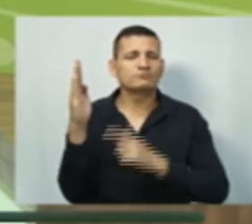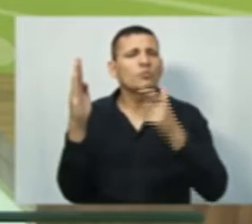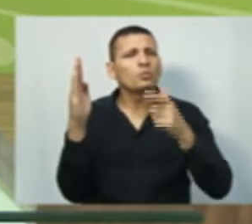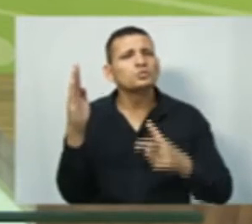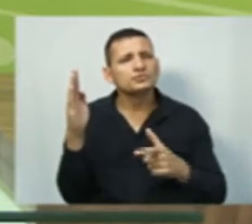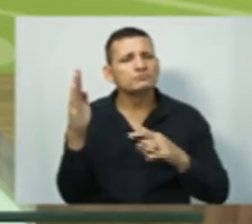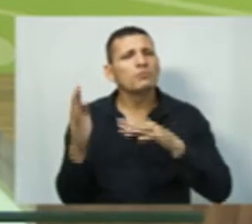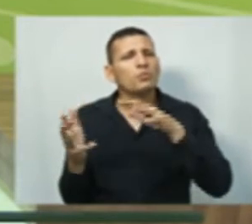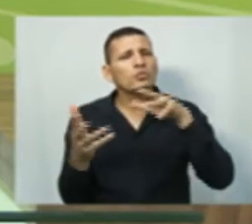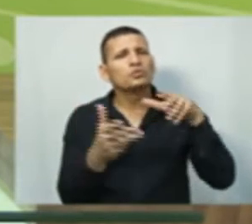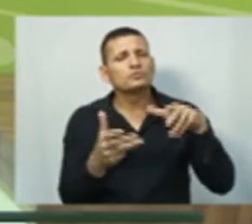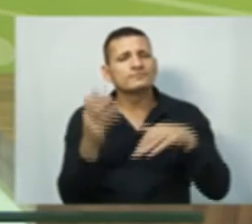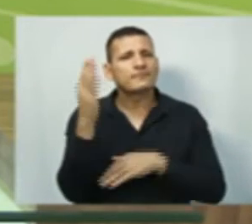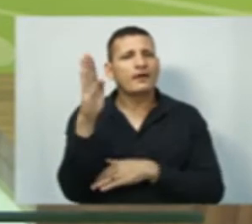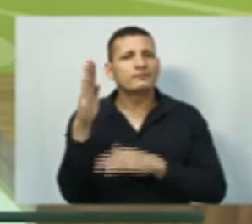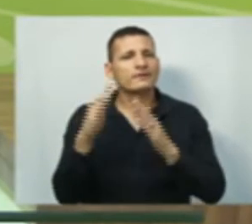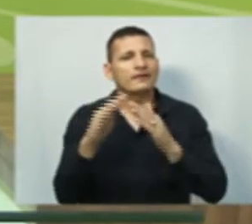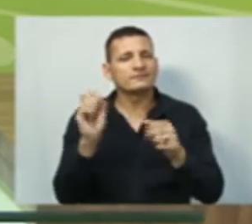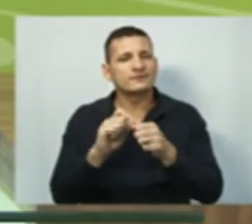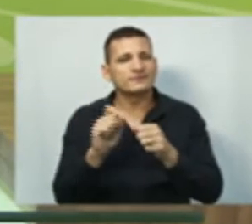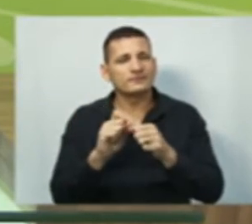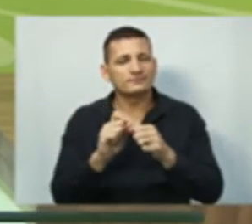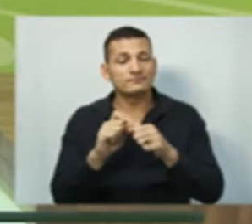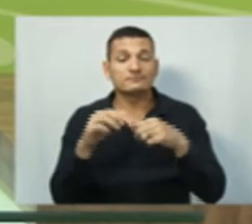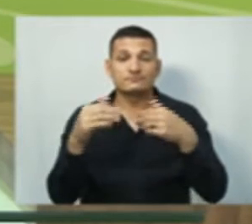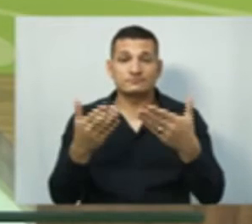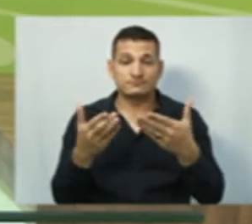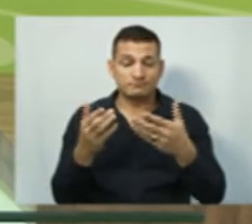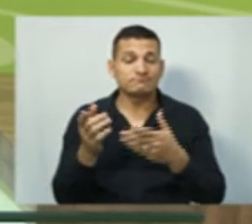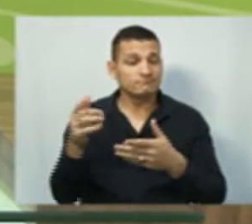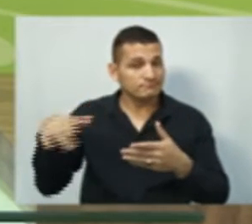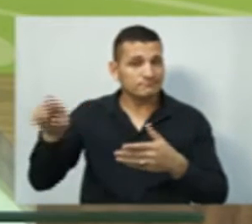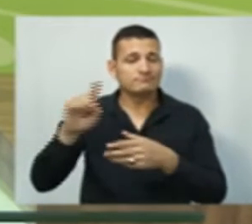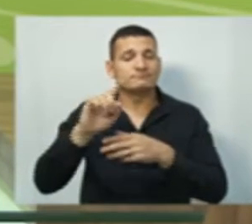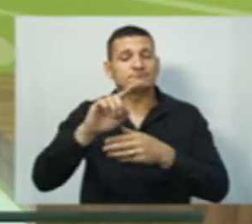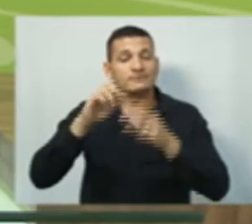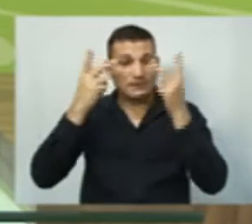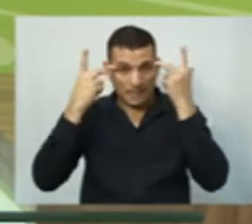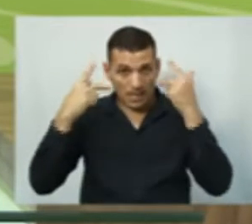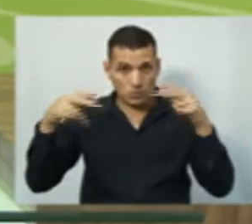para fazer todas as casas? Então, os nossos recursos são escassos,